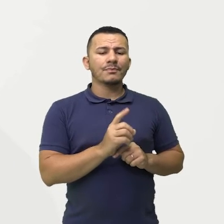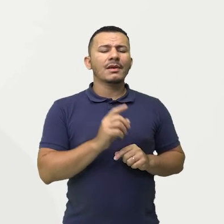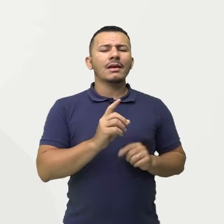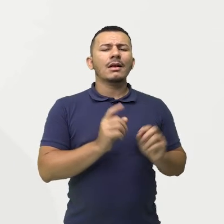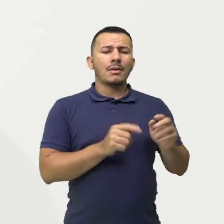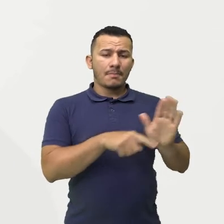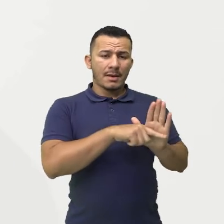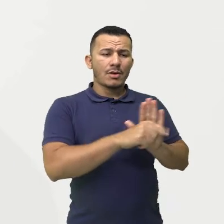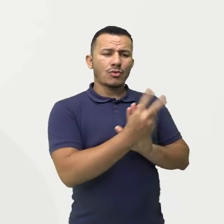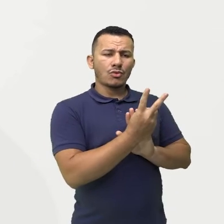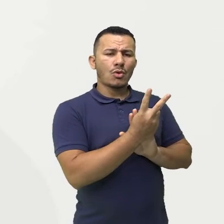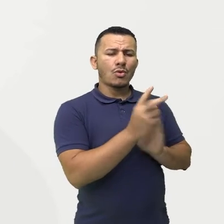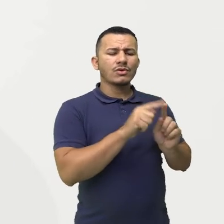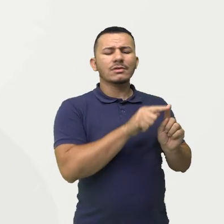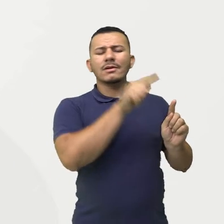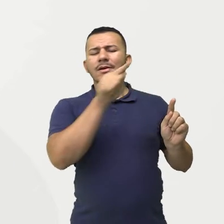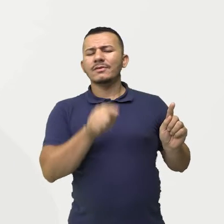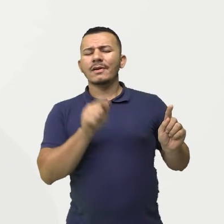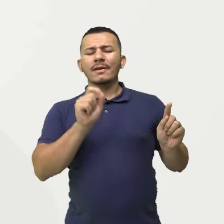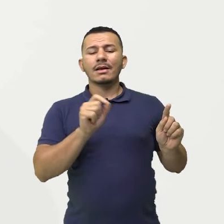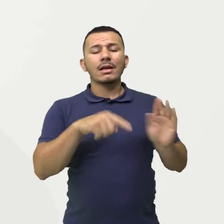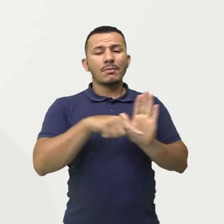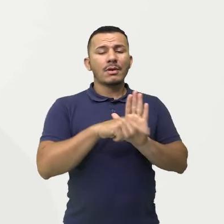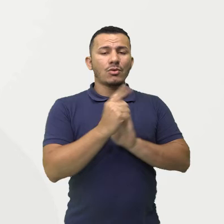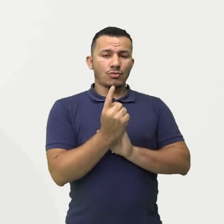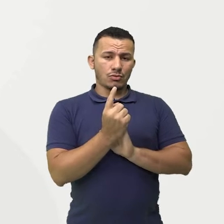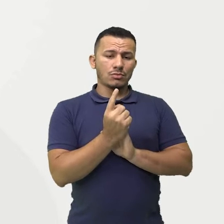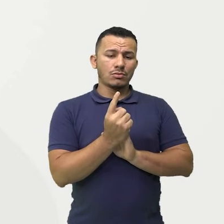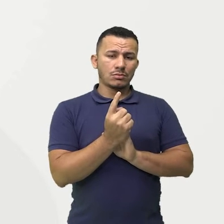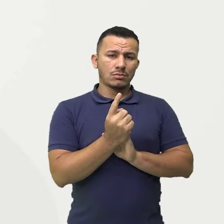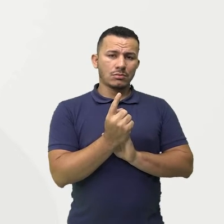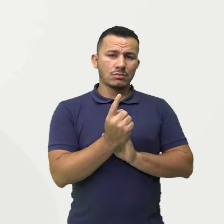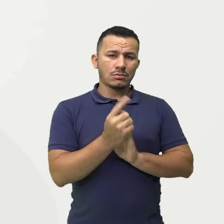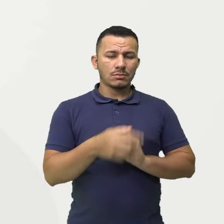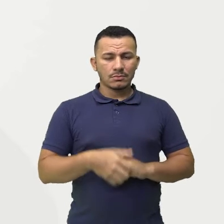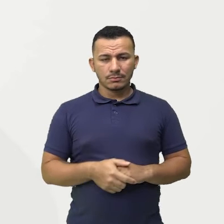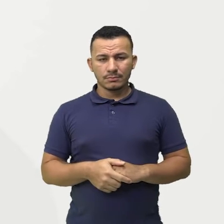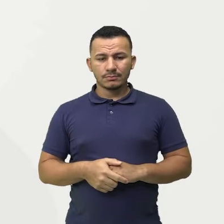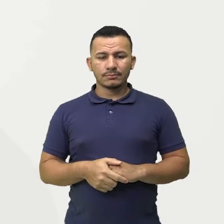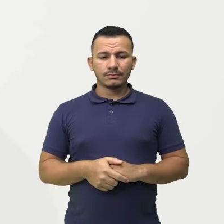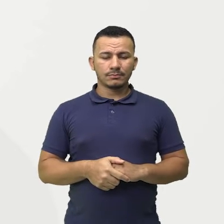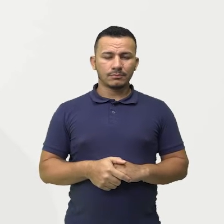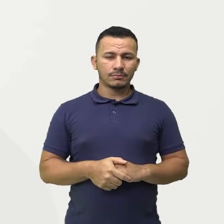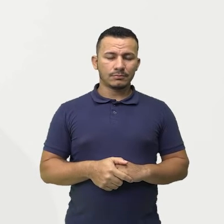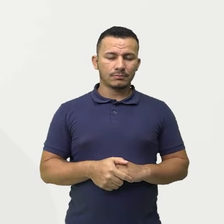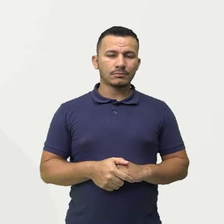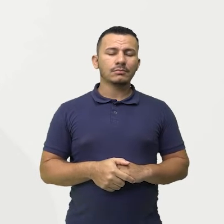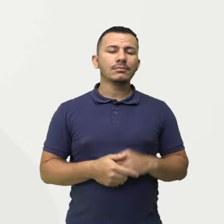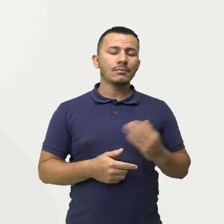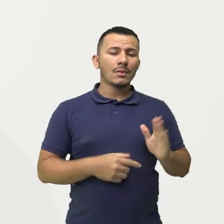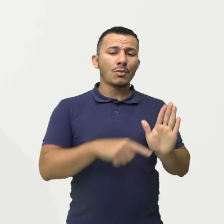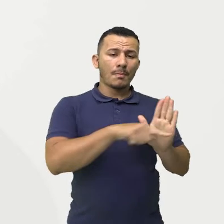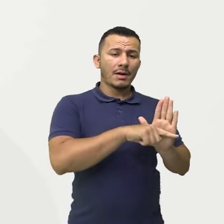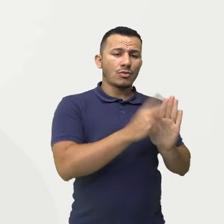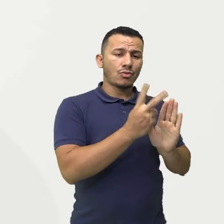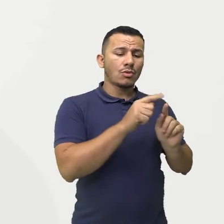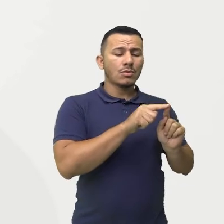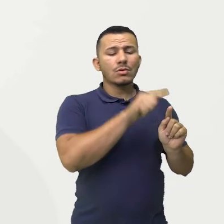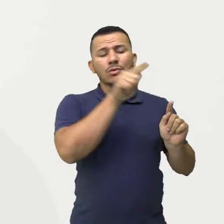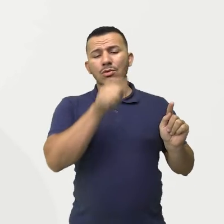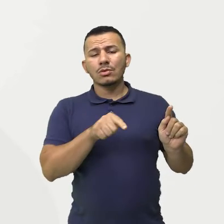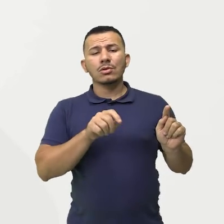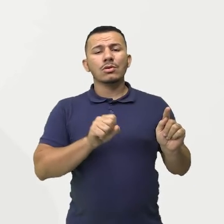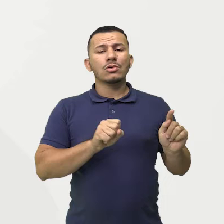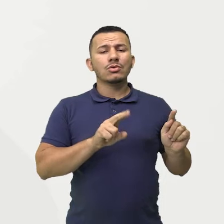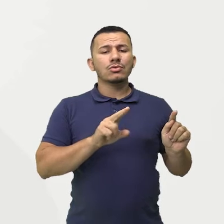está à direita do menos 2? É o menos 1, então tá aqui, é o sucessor. Então, o sucessor de menos 2 é menos 1.